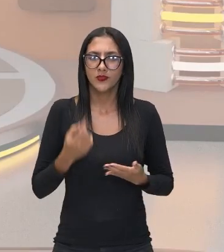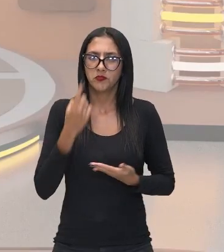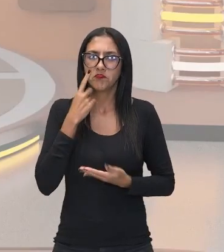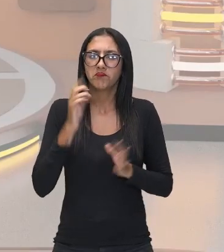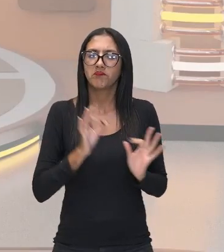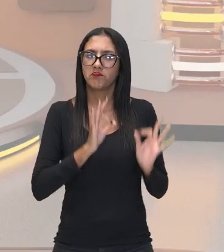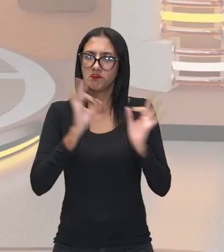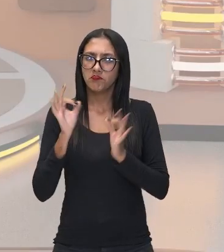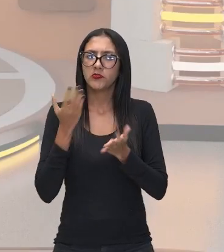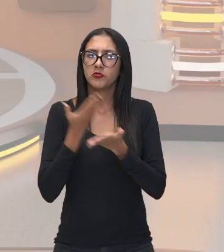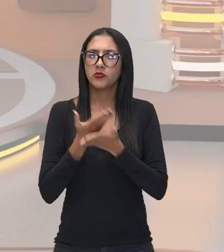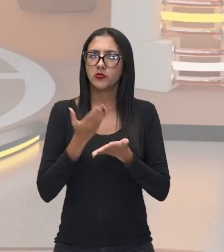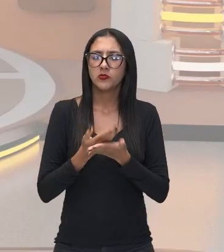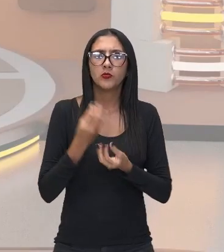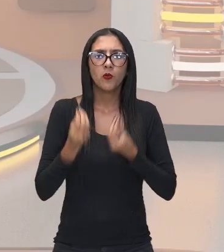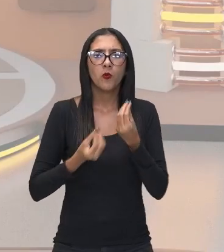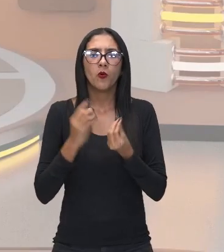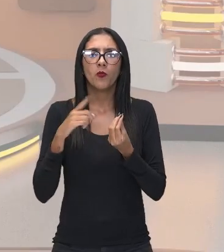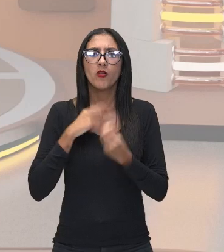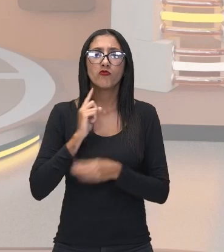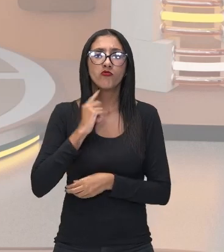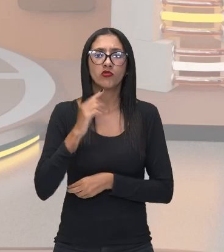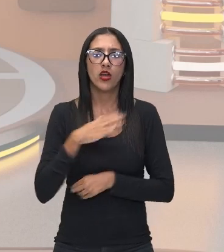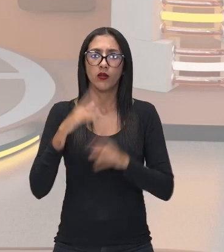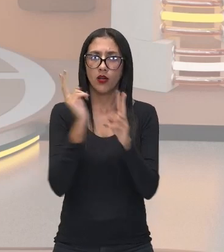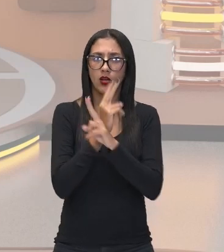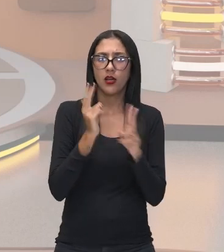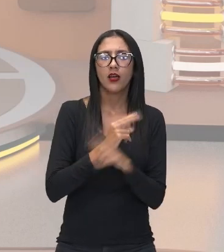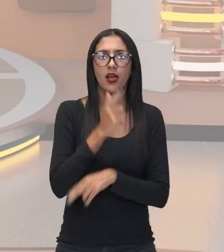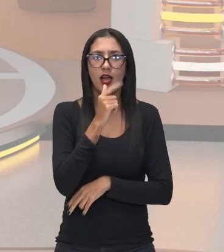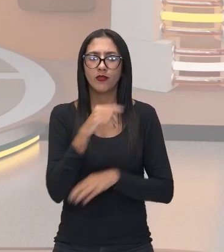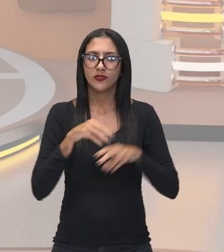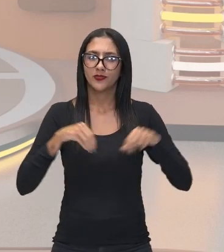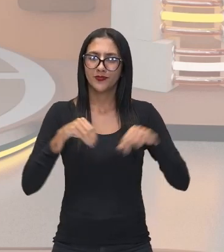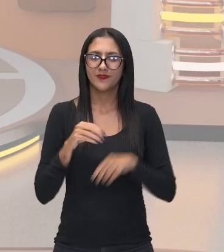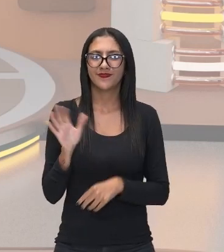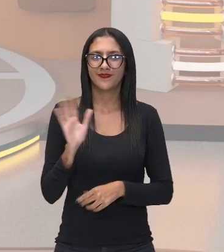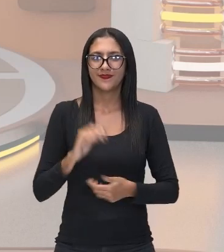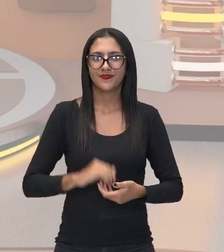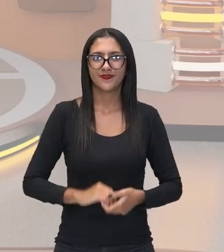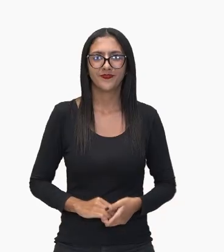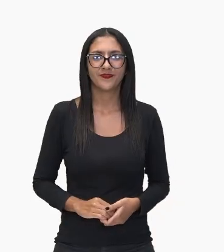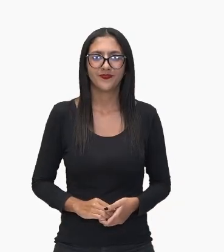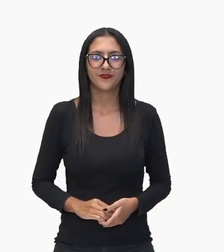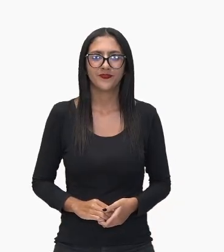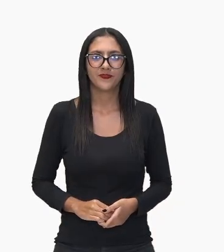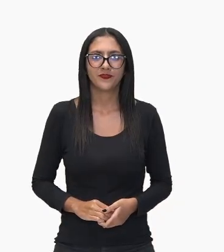sobre a poluição no ar, na água e no solo. Até uma próxima!